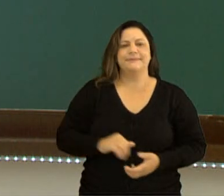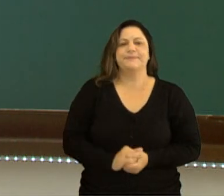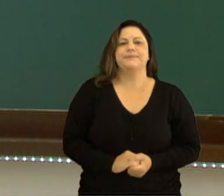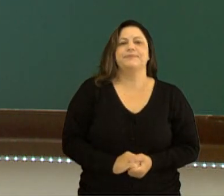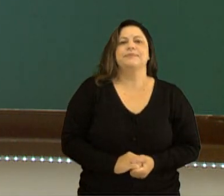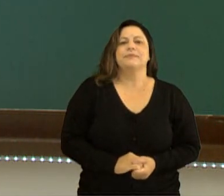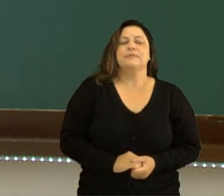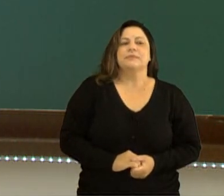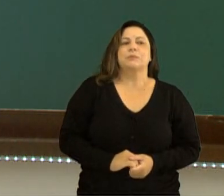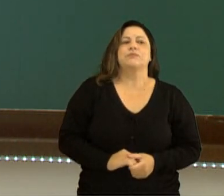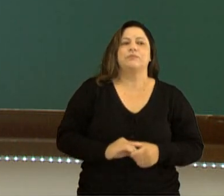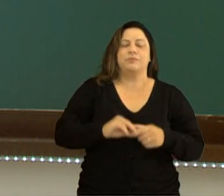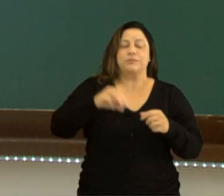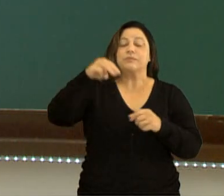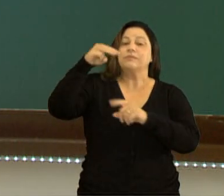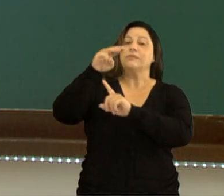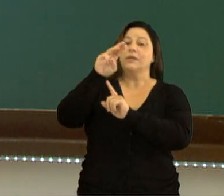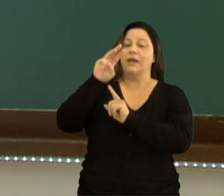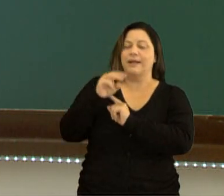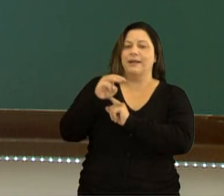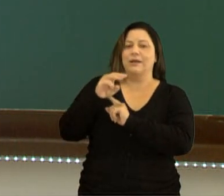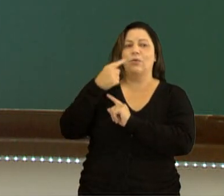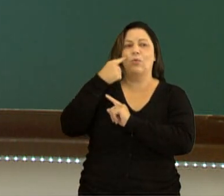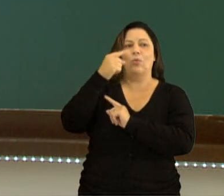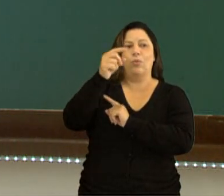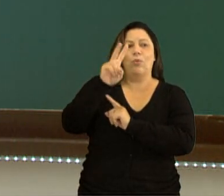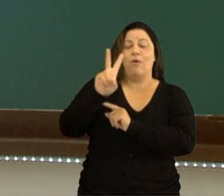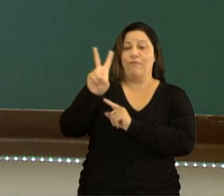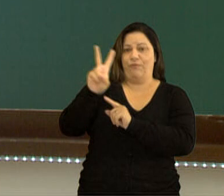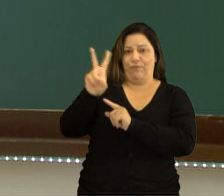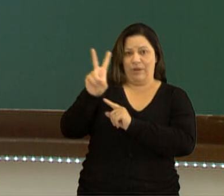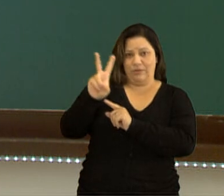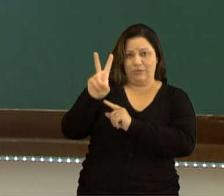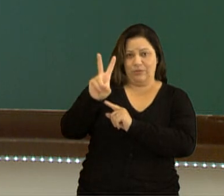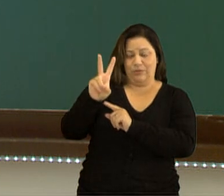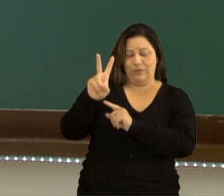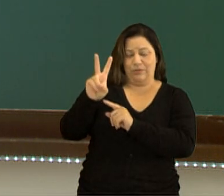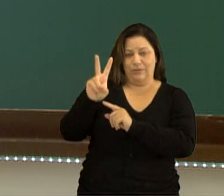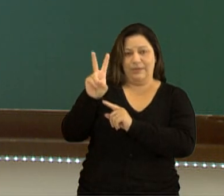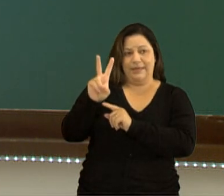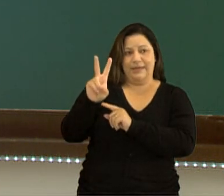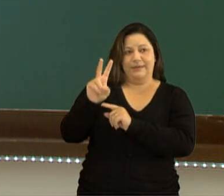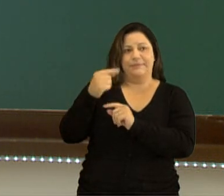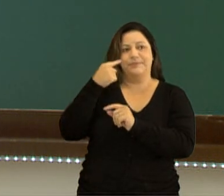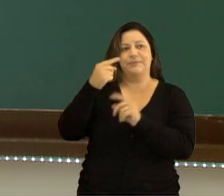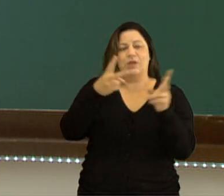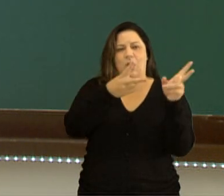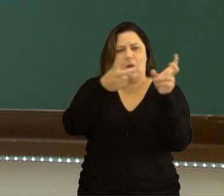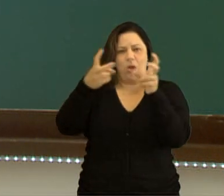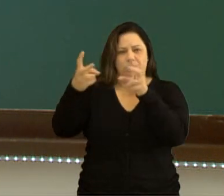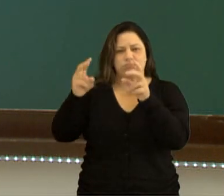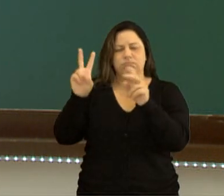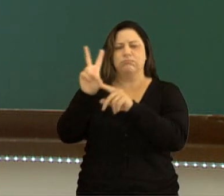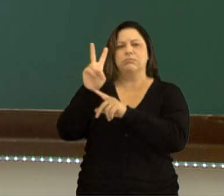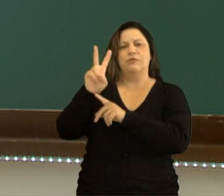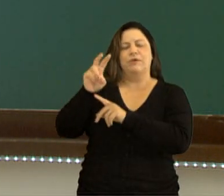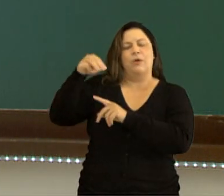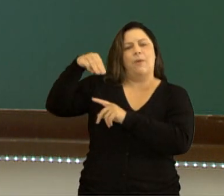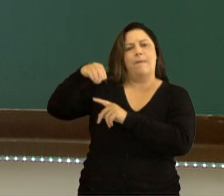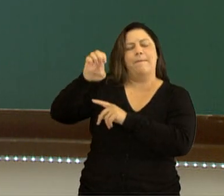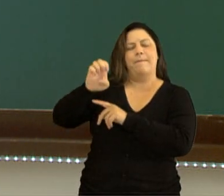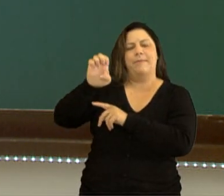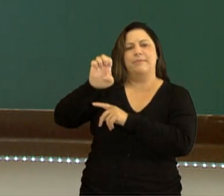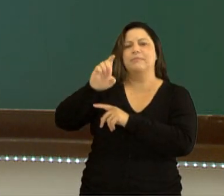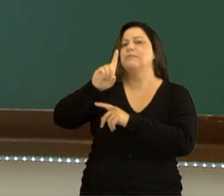médio, ou o valor da média, e descontar daquele valor. Então, o valor da classe que a gente vai trabalhando, ou do